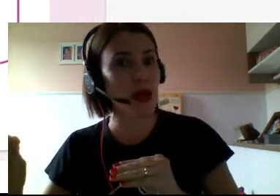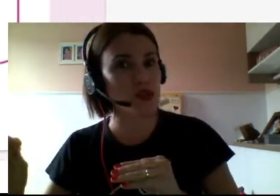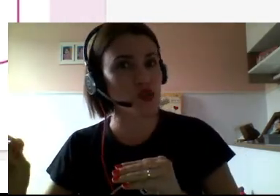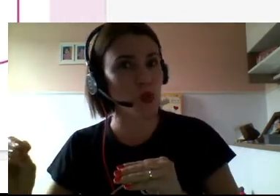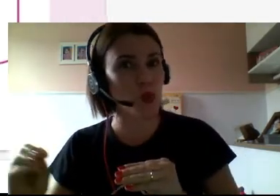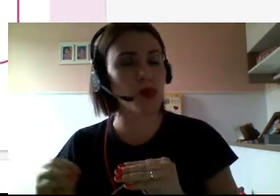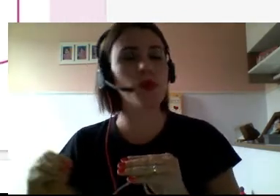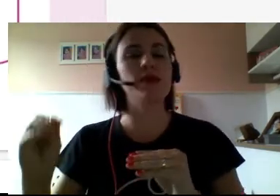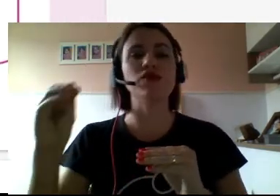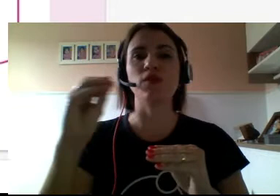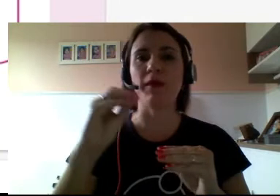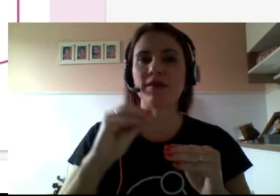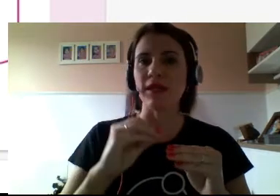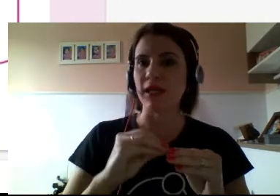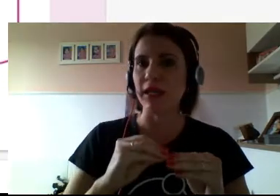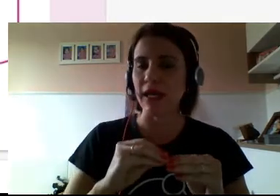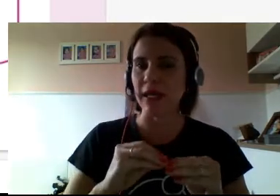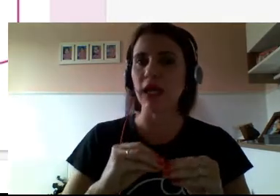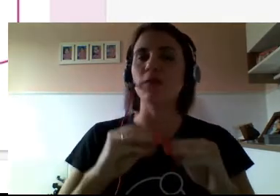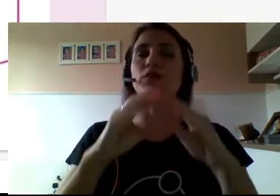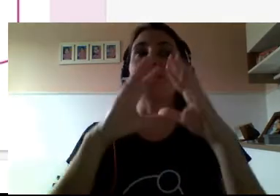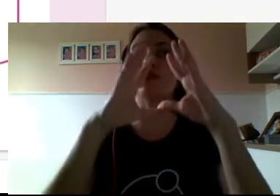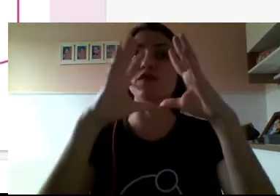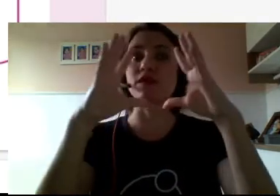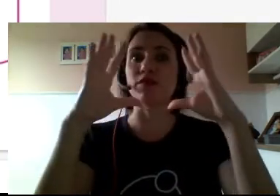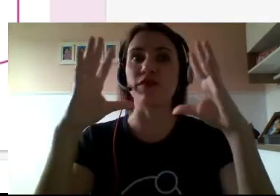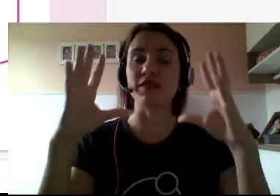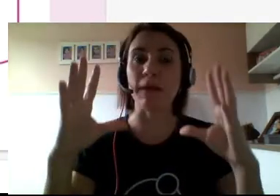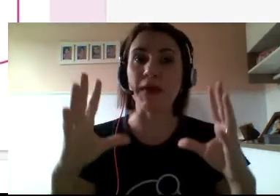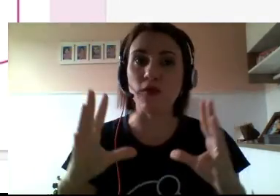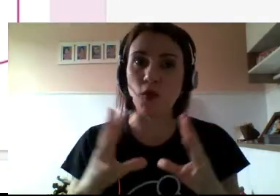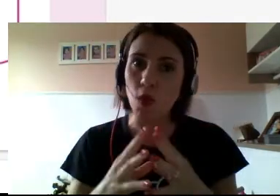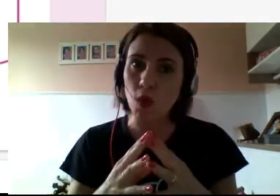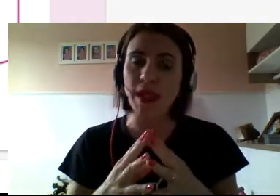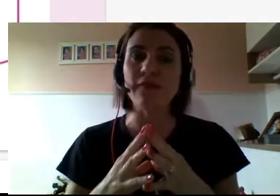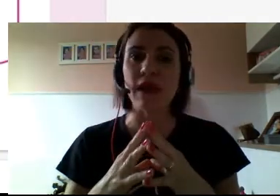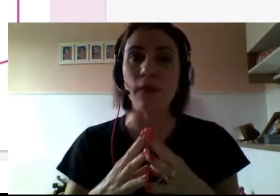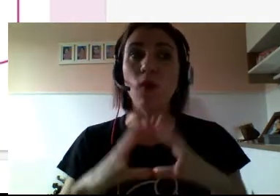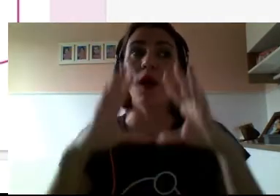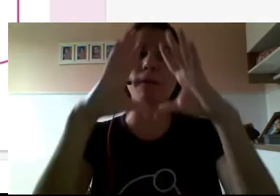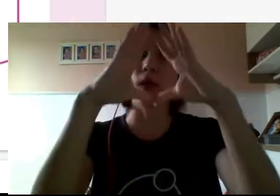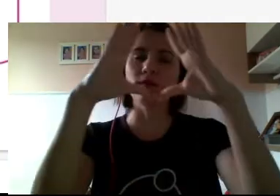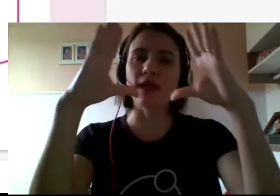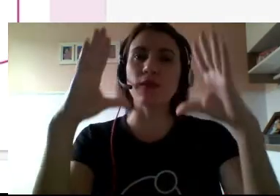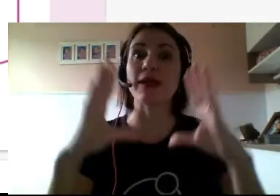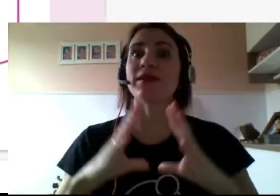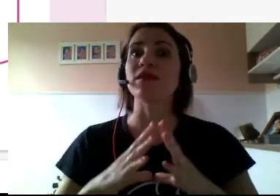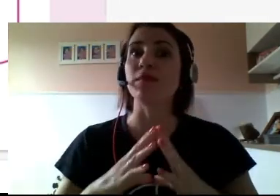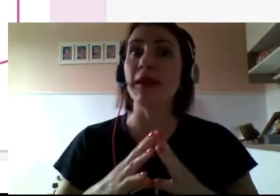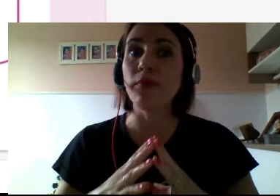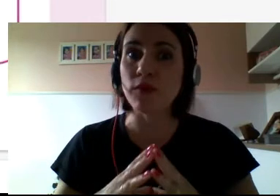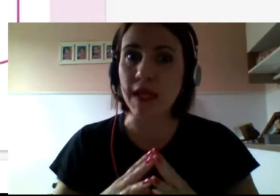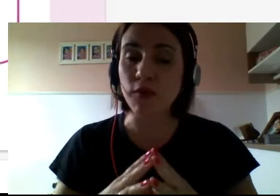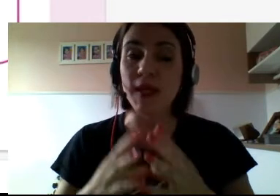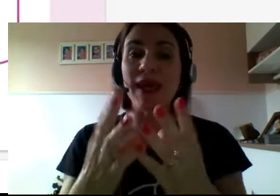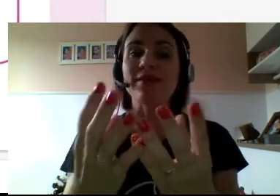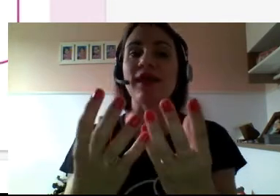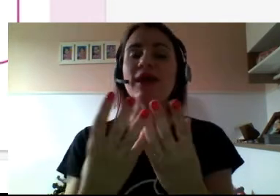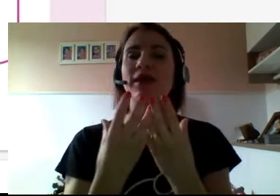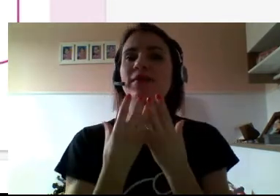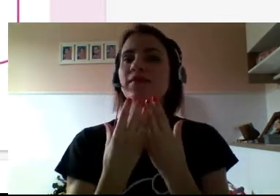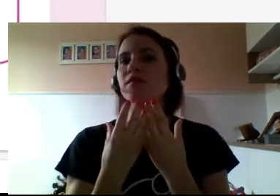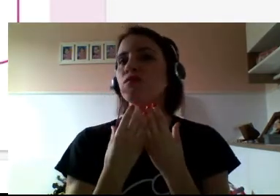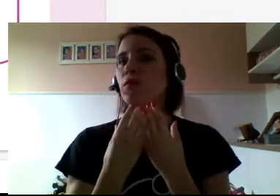podem fazer primeiro rascunho antes de passar aqui a limpo depois vocês vão fazer a pintura tá bom bom tem um cartaz bem